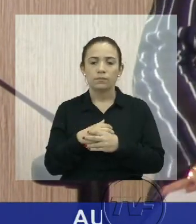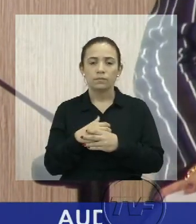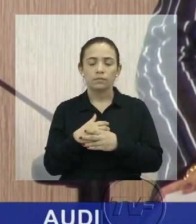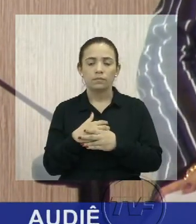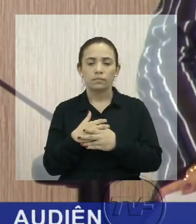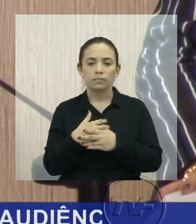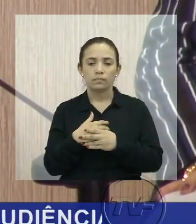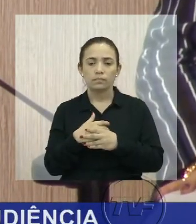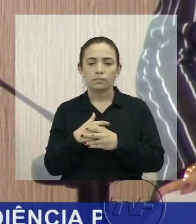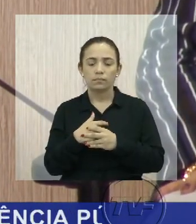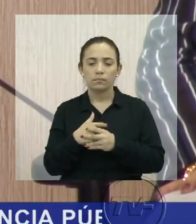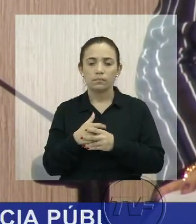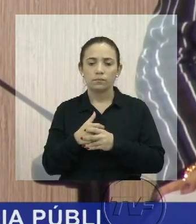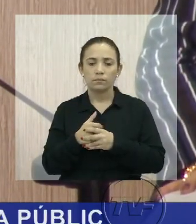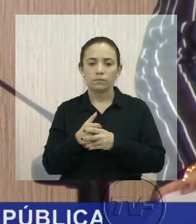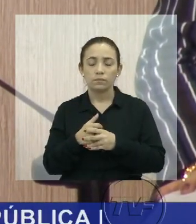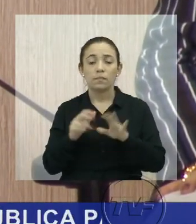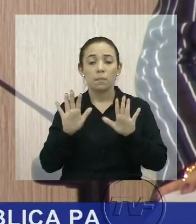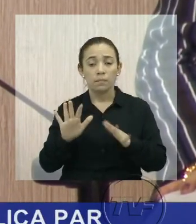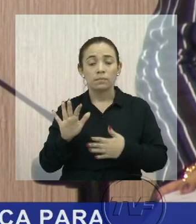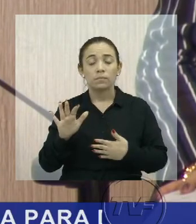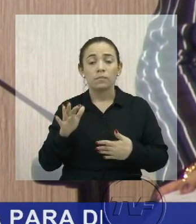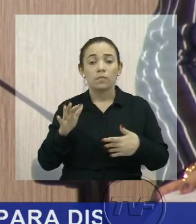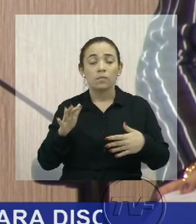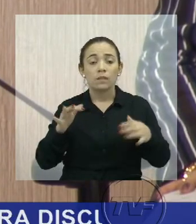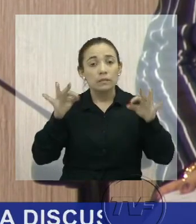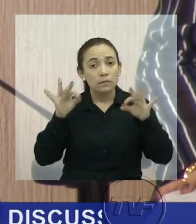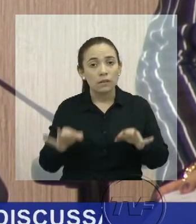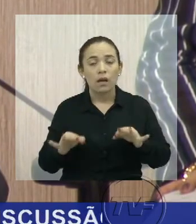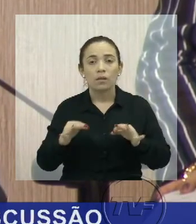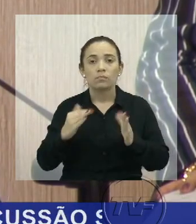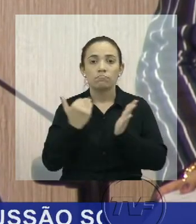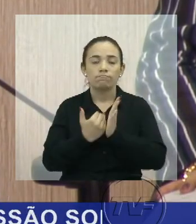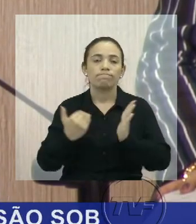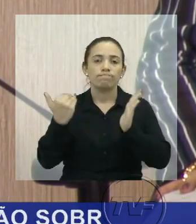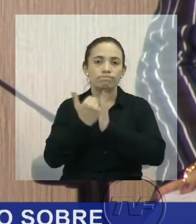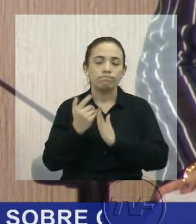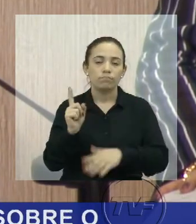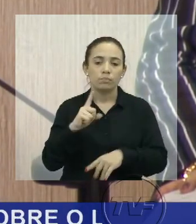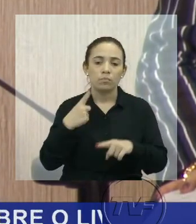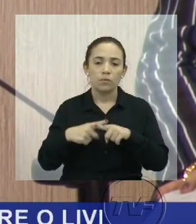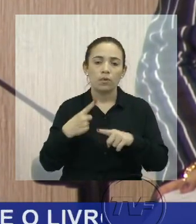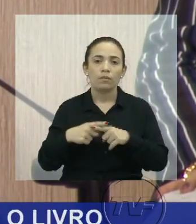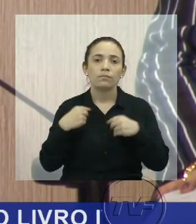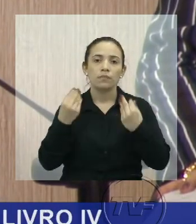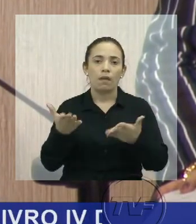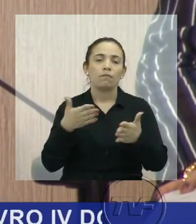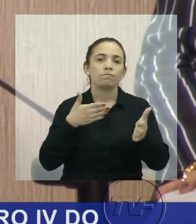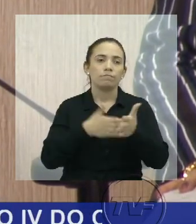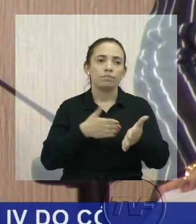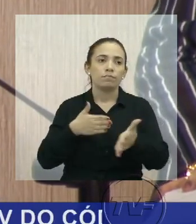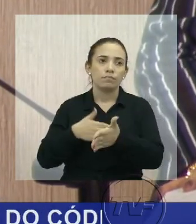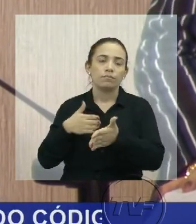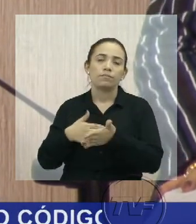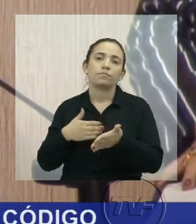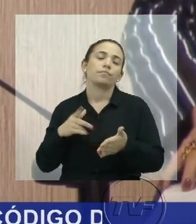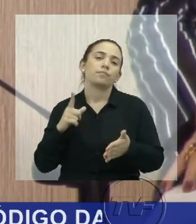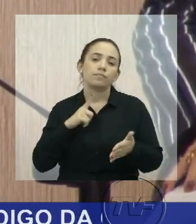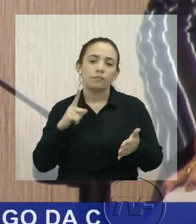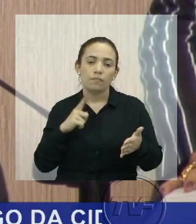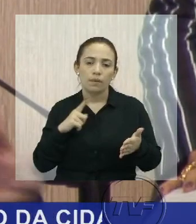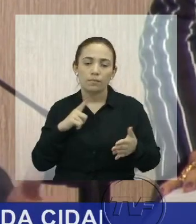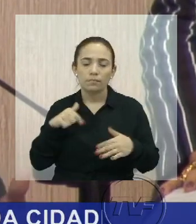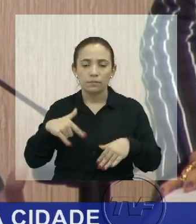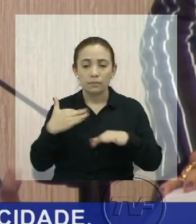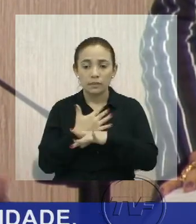Mas ela tem que ser aplicada em doses corretas, porque senão ela cria muitas dificuldades. E a gente só vai alcançar uma